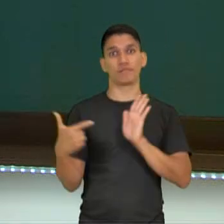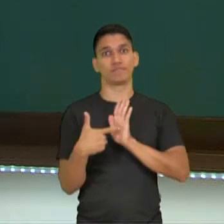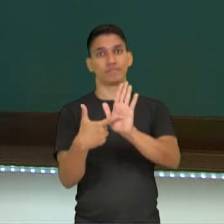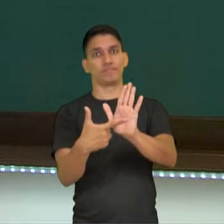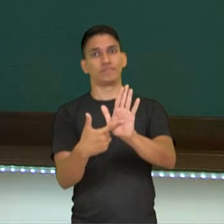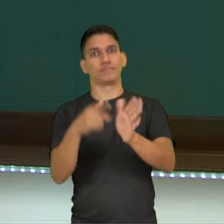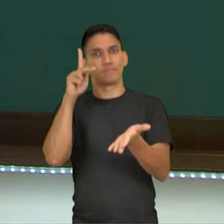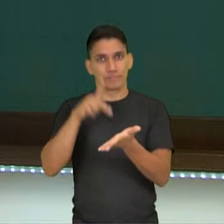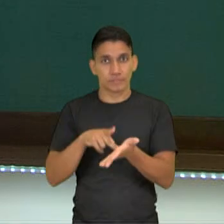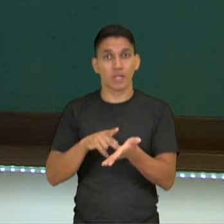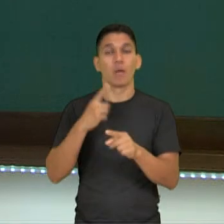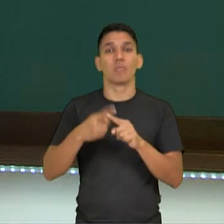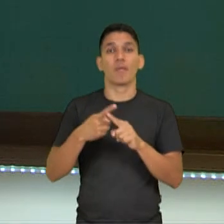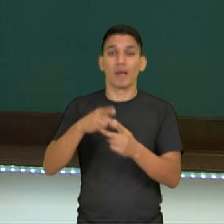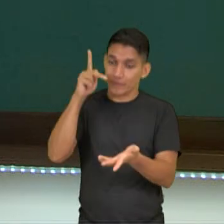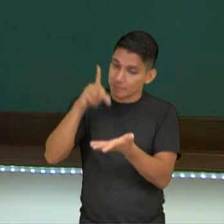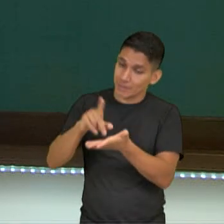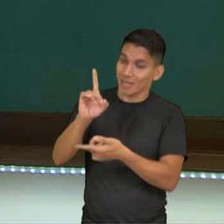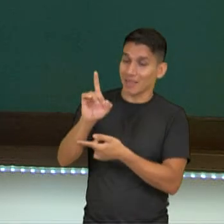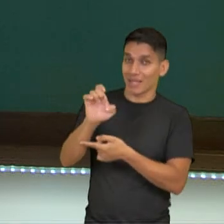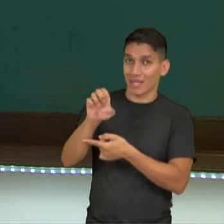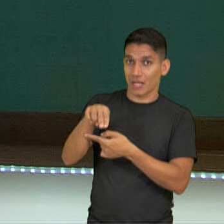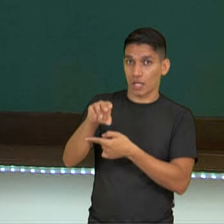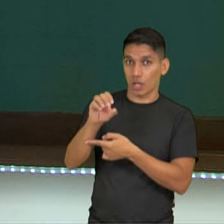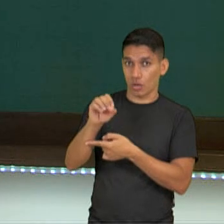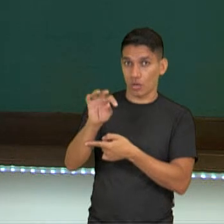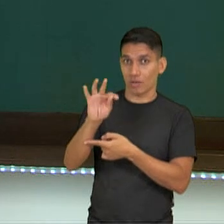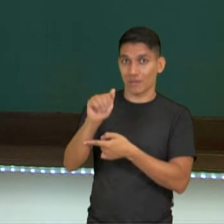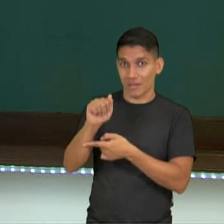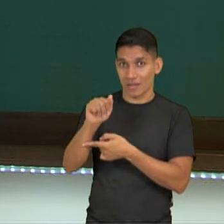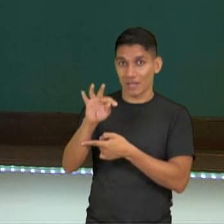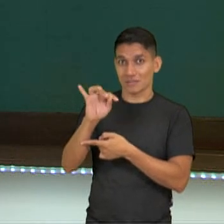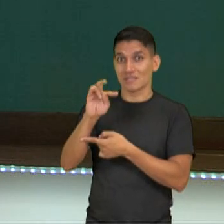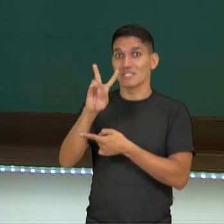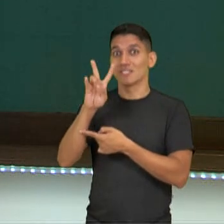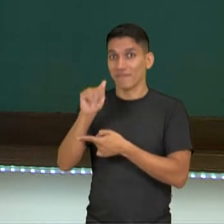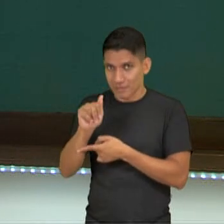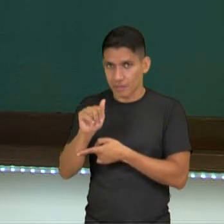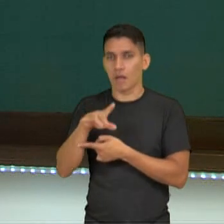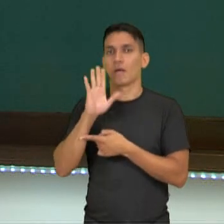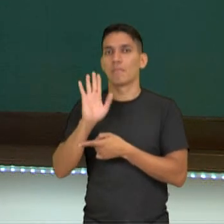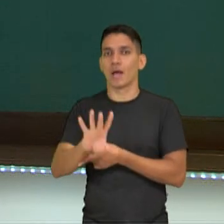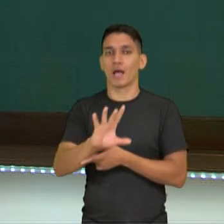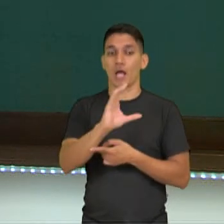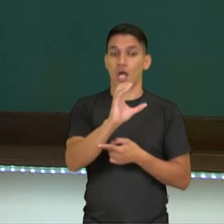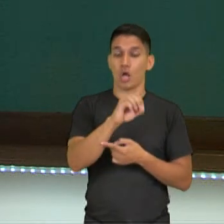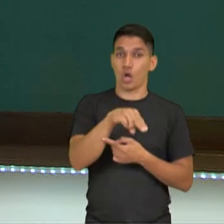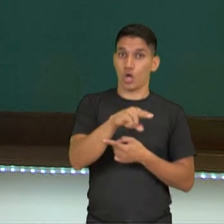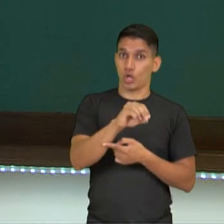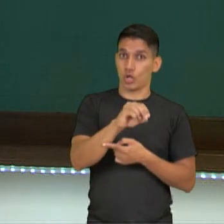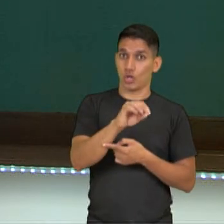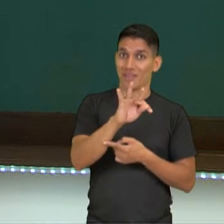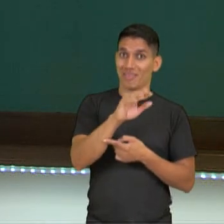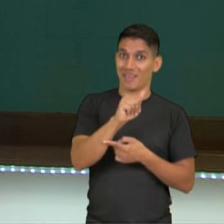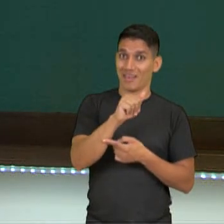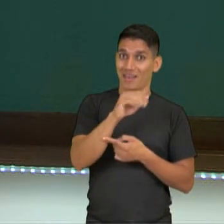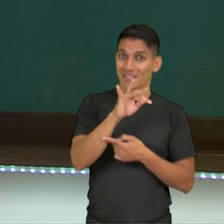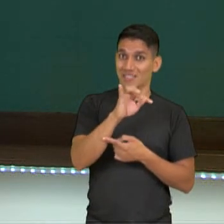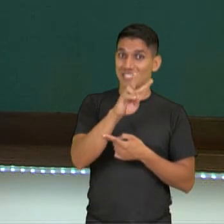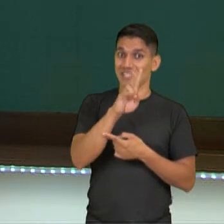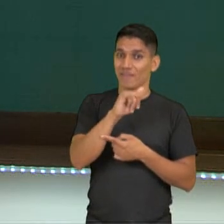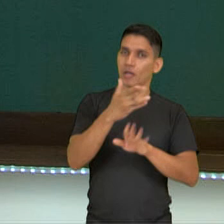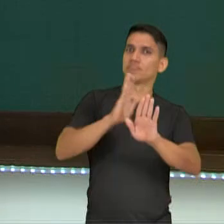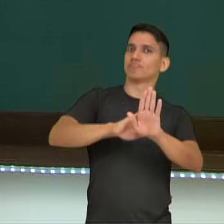linguagem denotativa, ela traz os elementos reais ipsis literis. Já a linguagem conotativa traz metáforas, traz uma linguagem